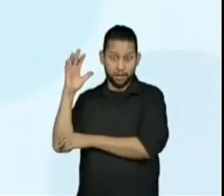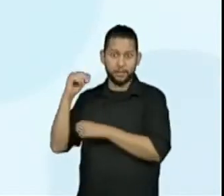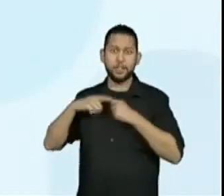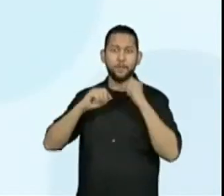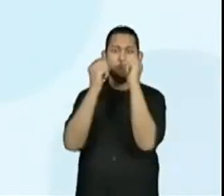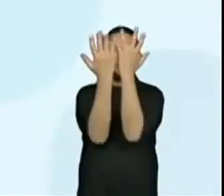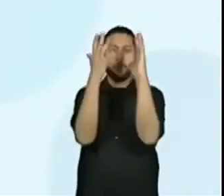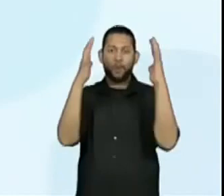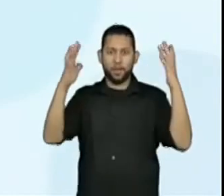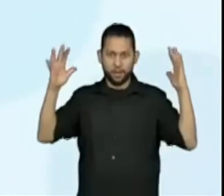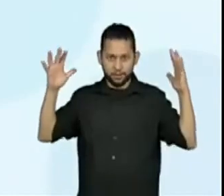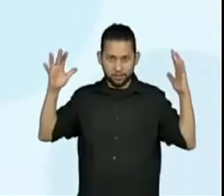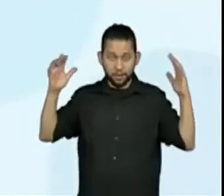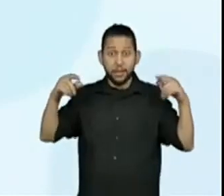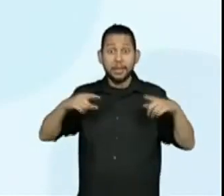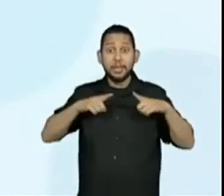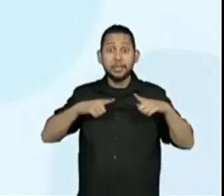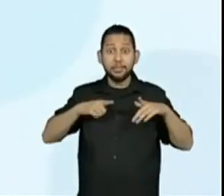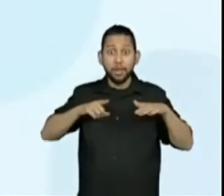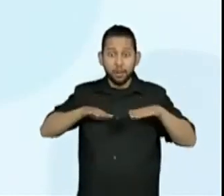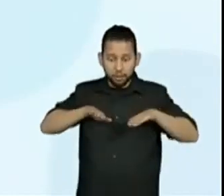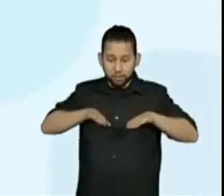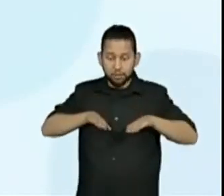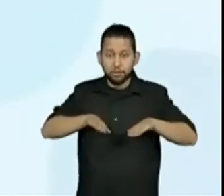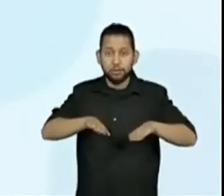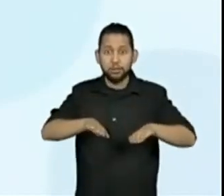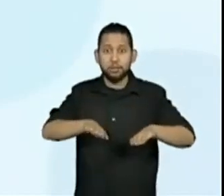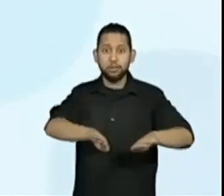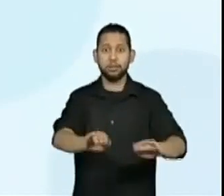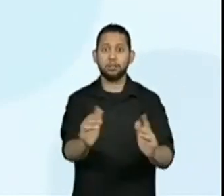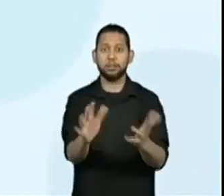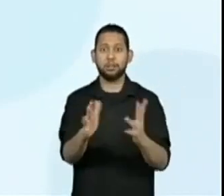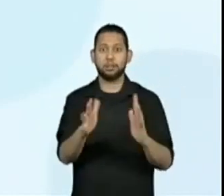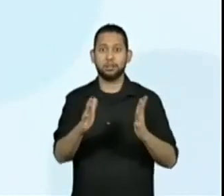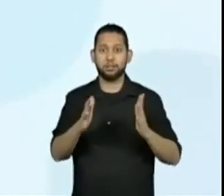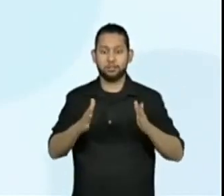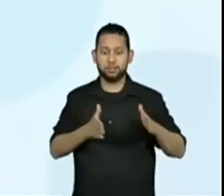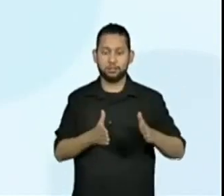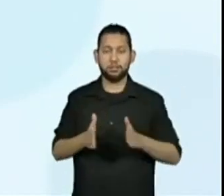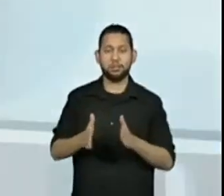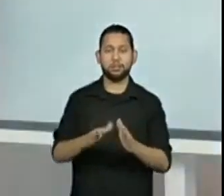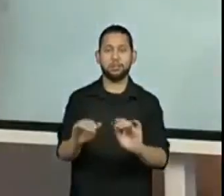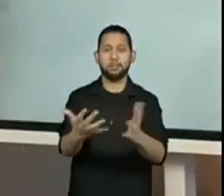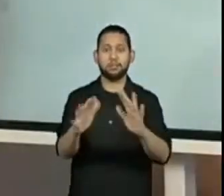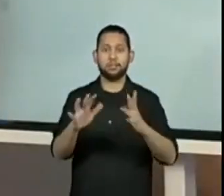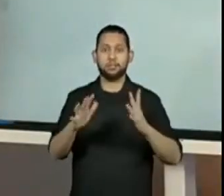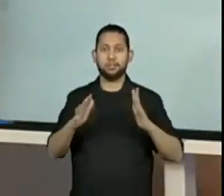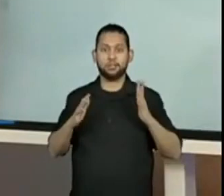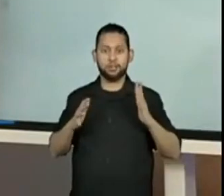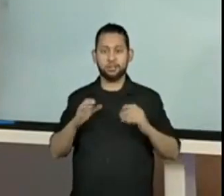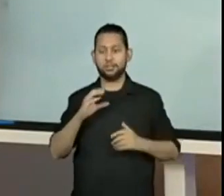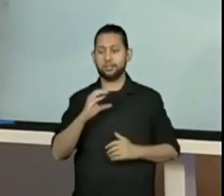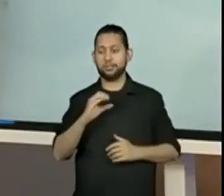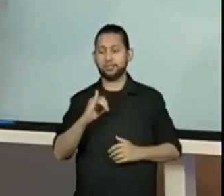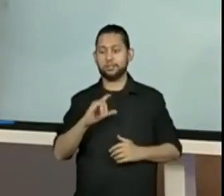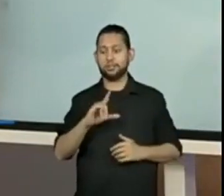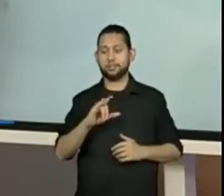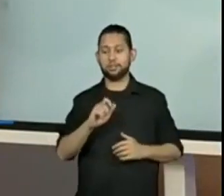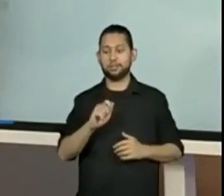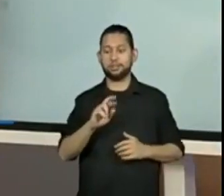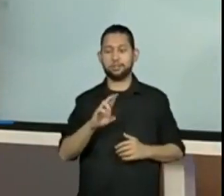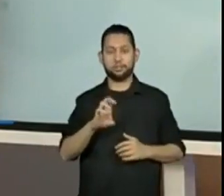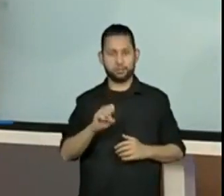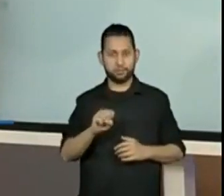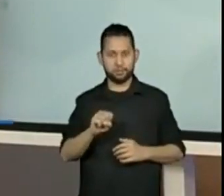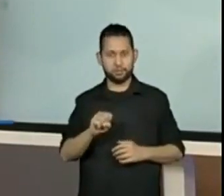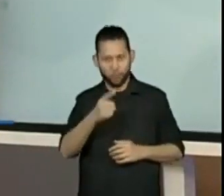ciliares. Vocês concordam aí com essa afirmação, que não apenas os animais devem ser preservados, mas que também a